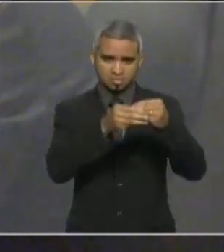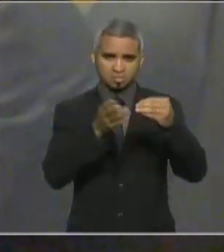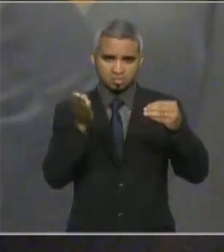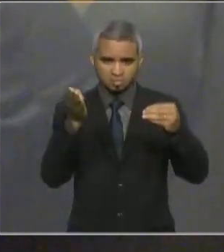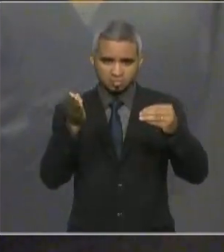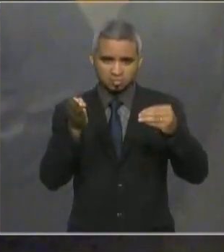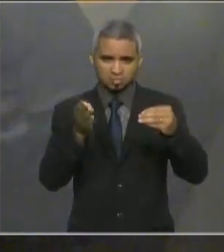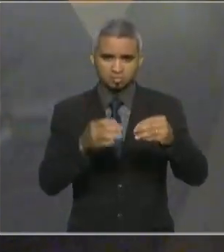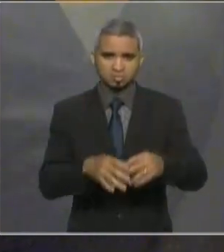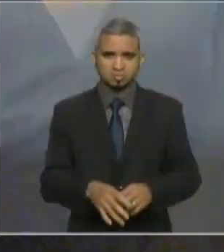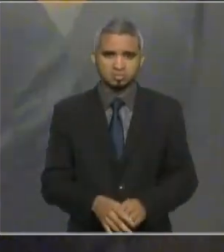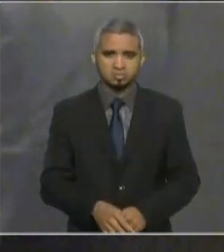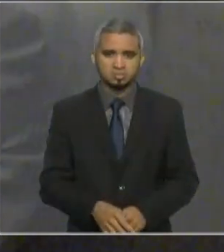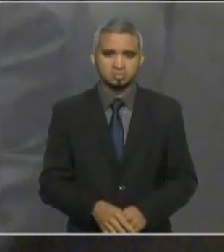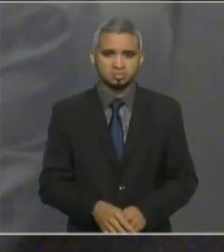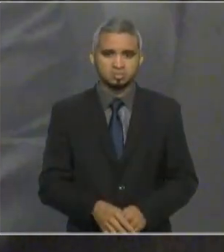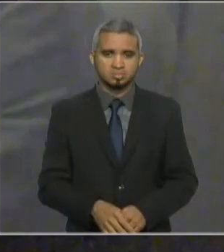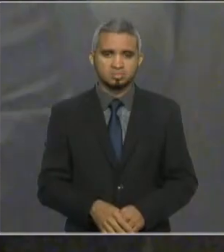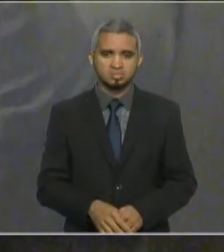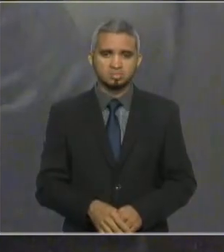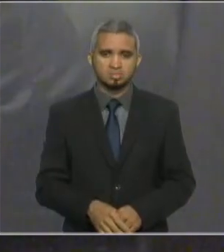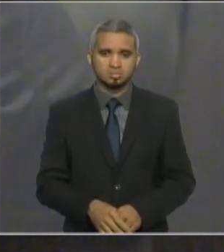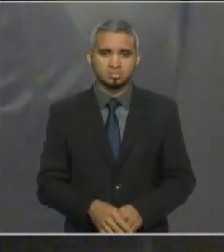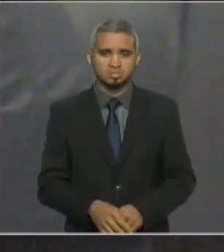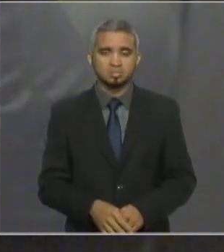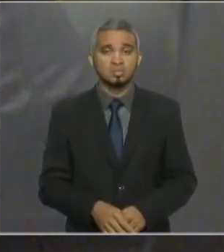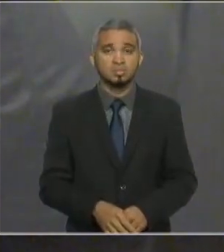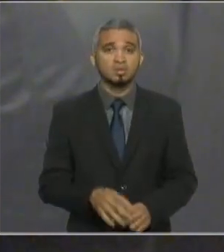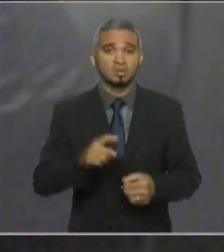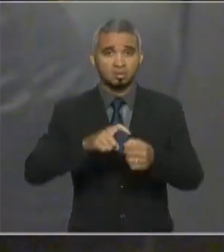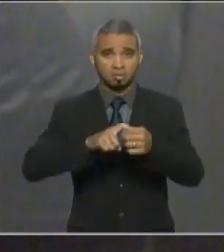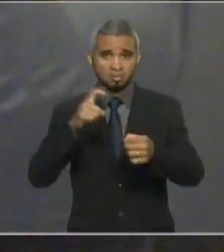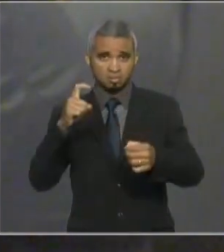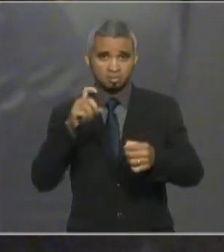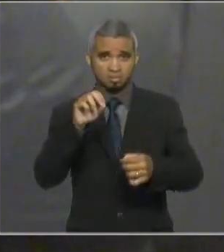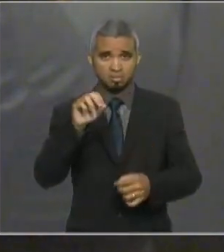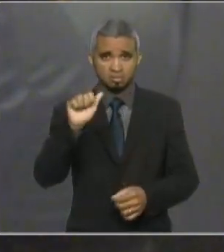pronunciamento, no seu aparte, obrigado, deputado, sobre a independência da OAB.